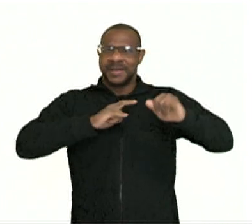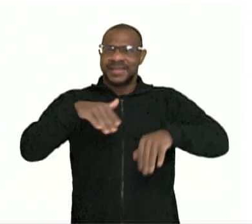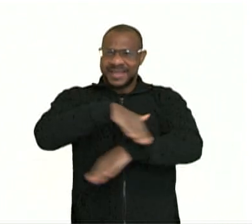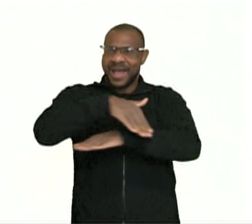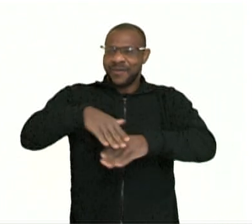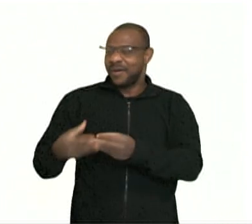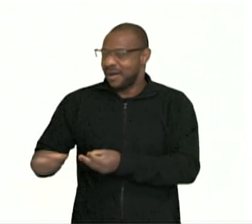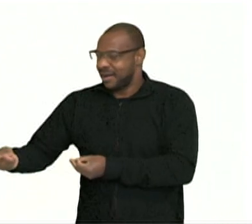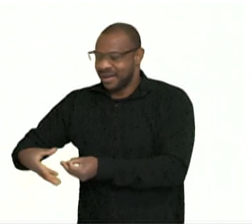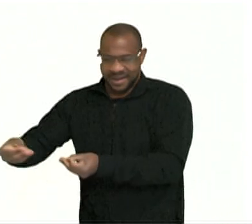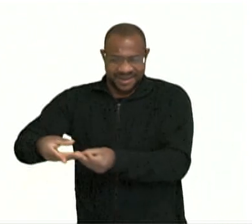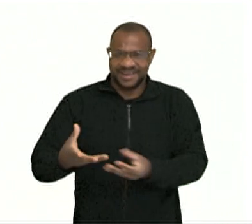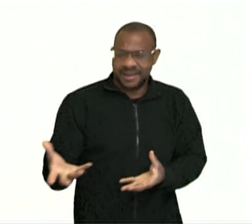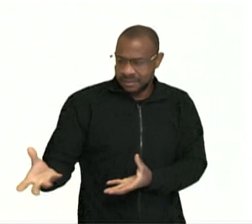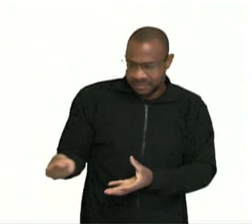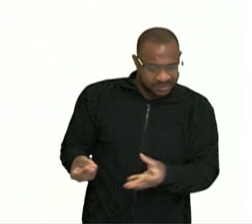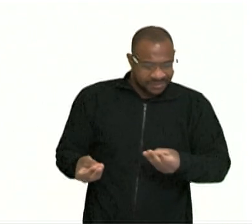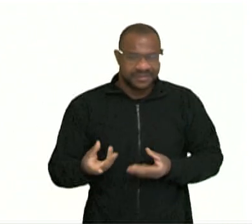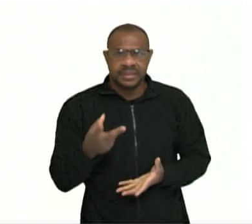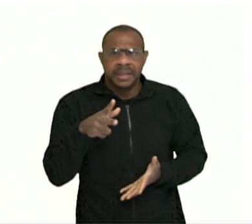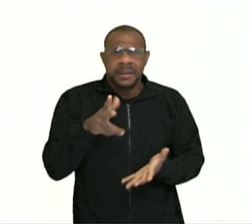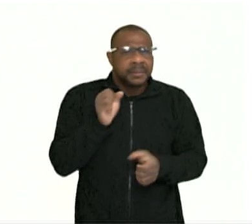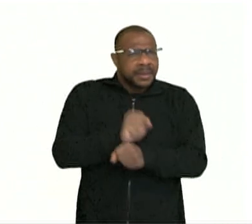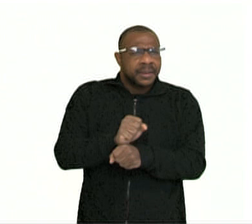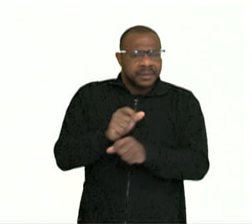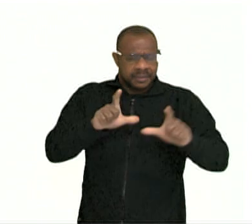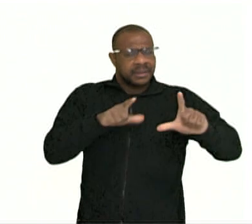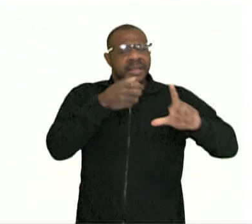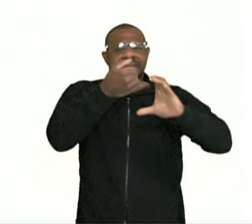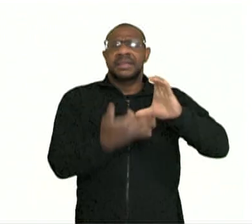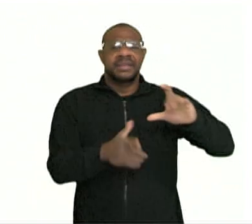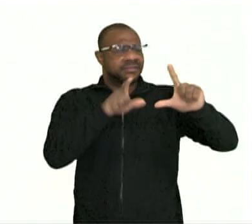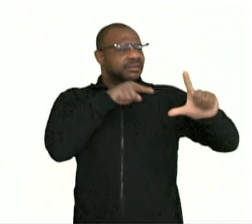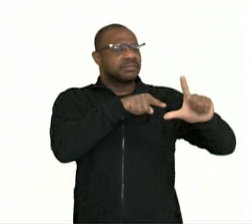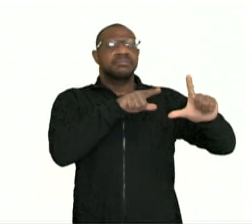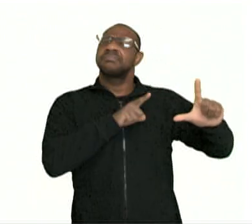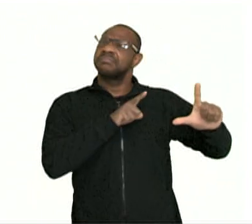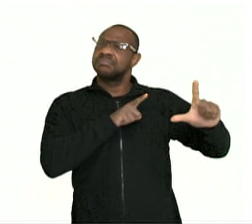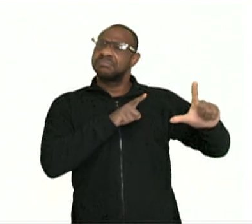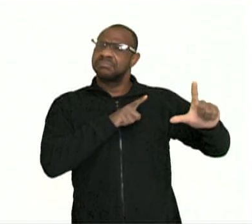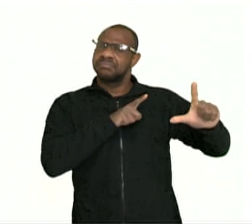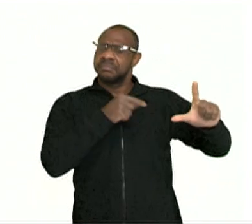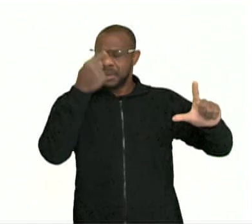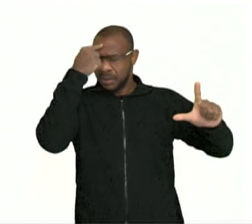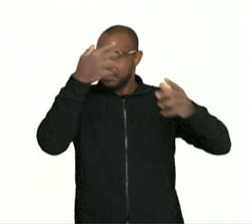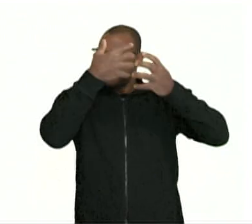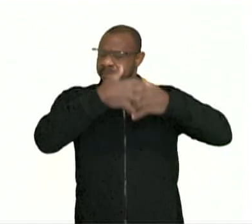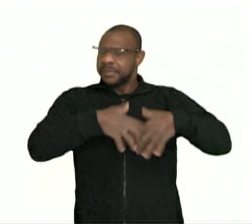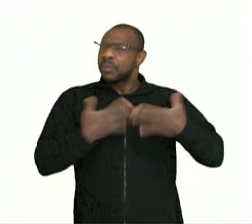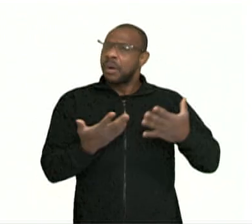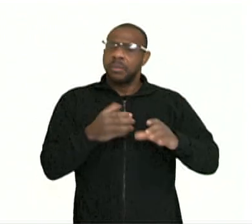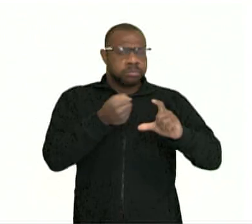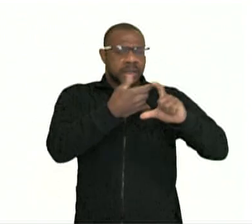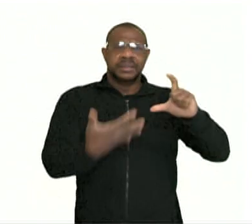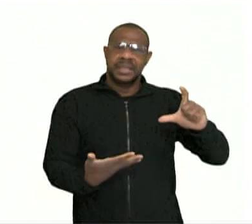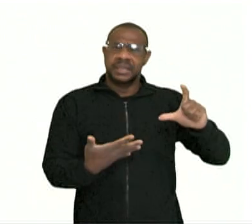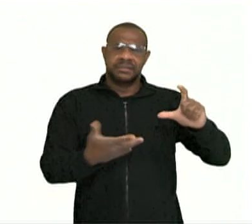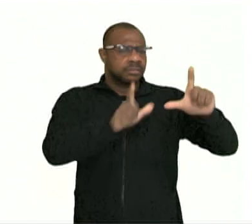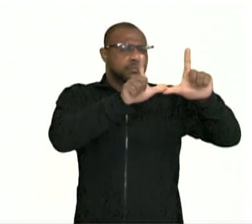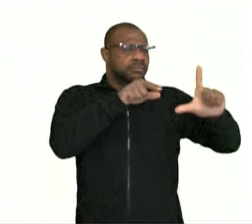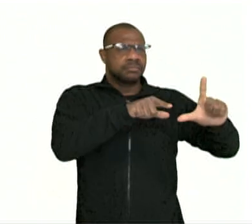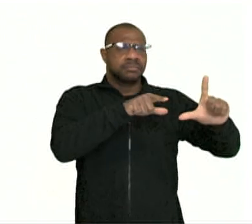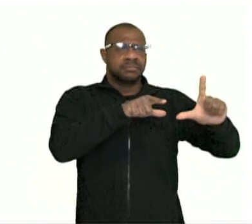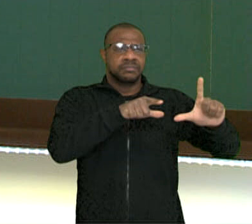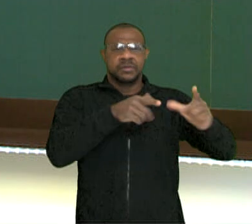rua. Já parou para refletir sobre as suas características? Quais características dos panfletos